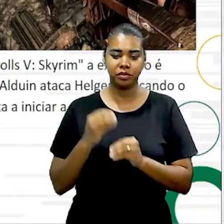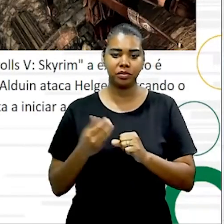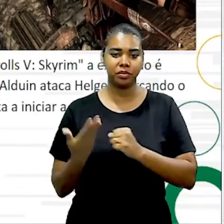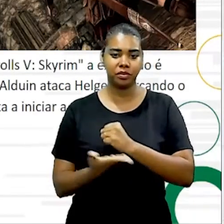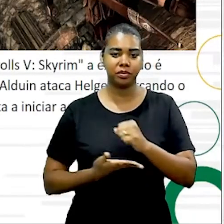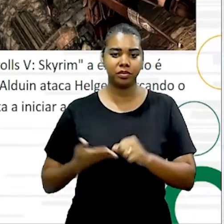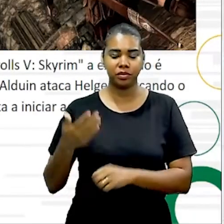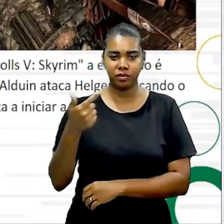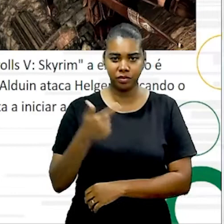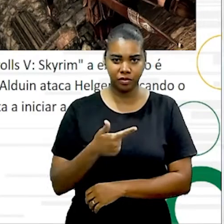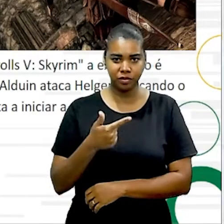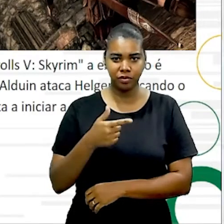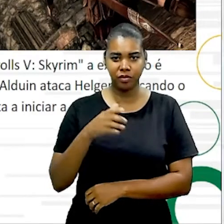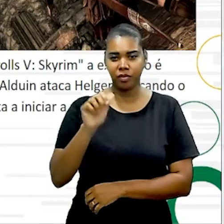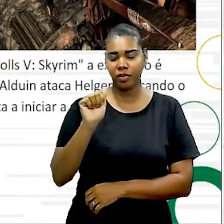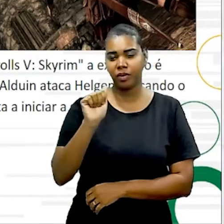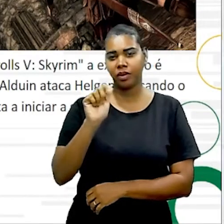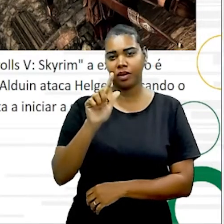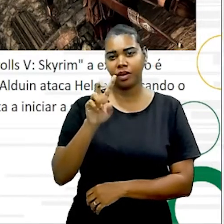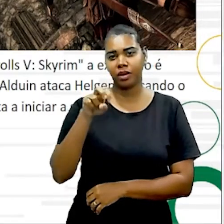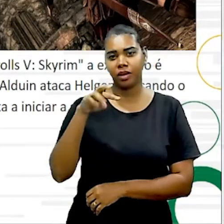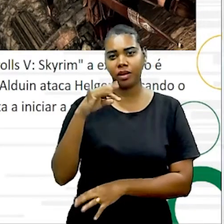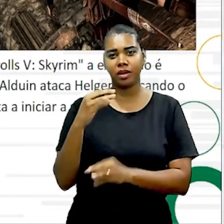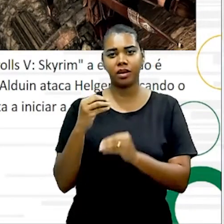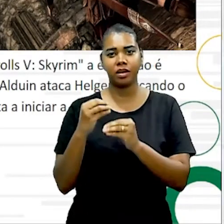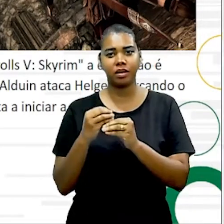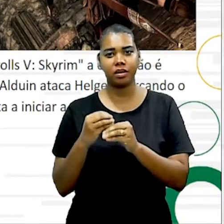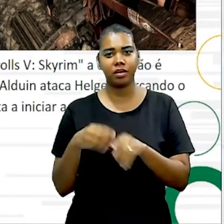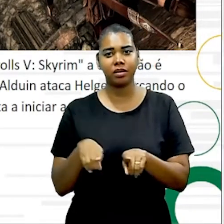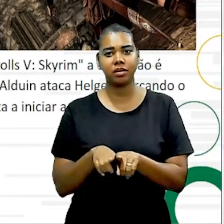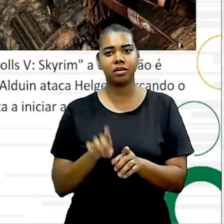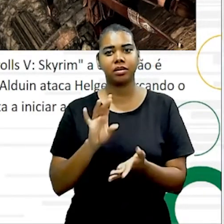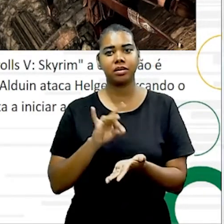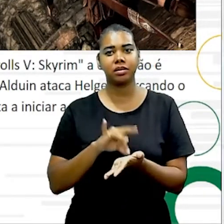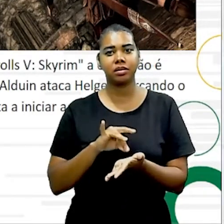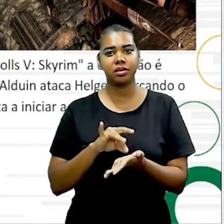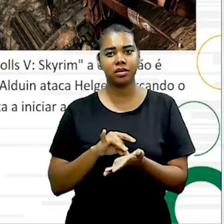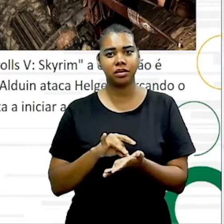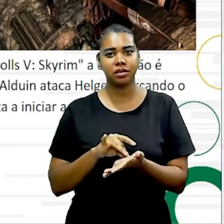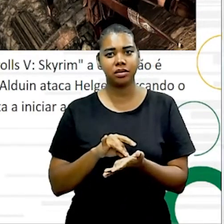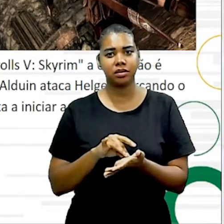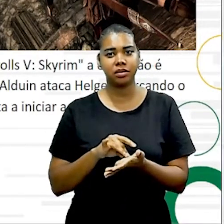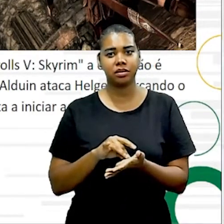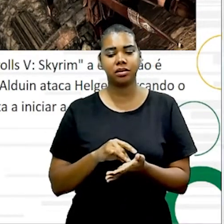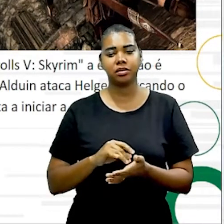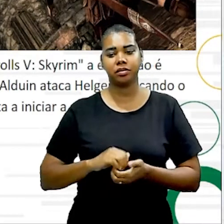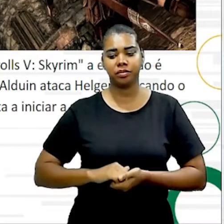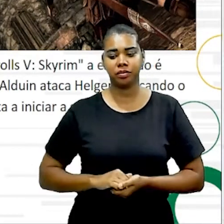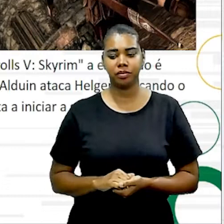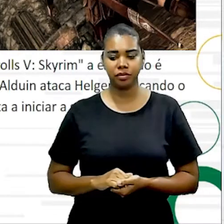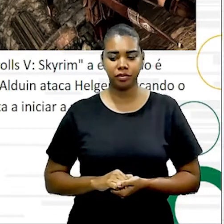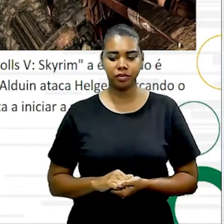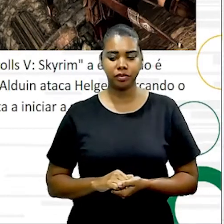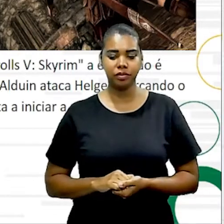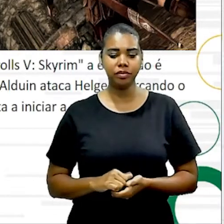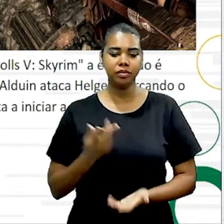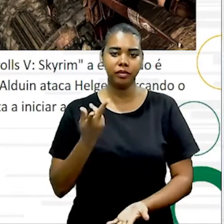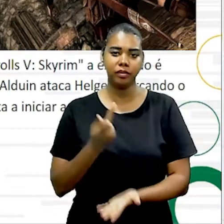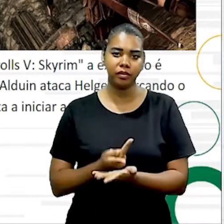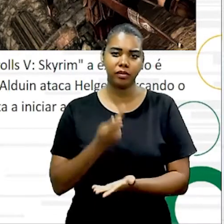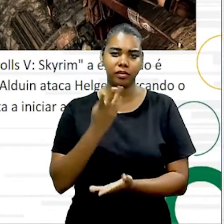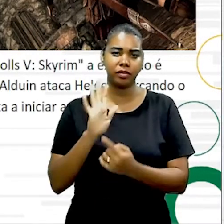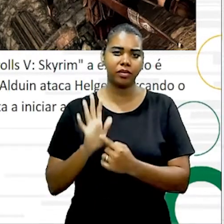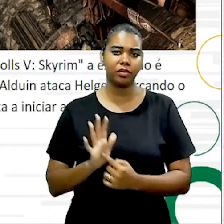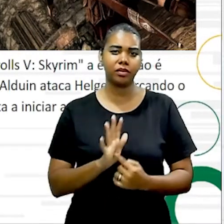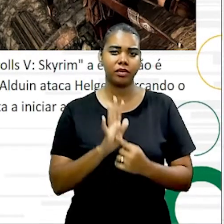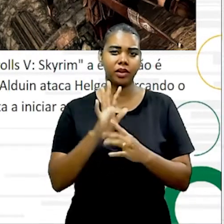o chamado aventura. É o ápice, quando a linha da curva dramática começa a subir. É um acontecimento que puxa o herói para fora